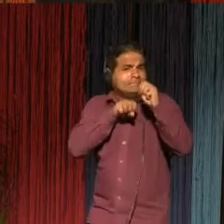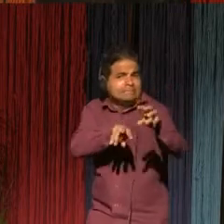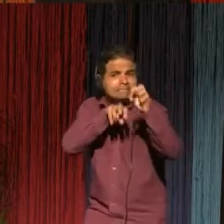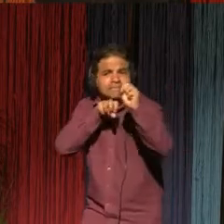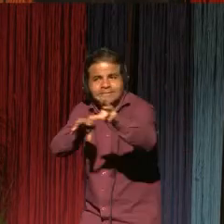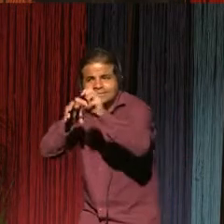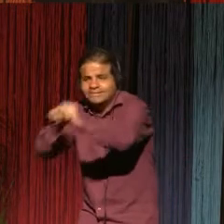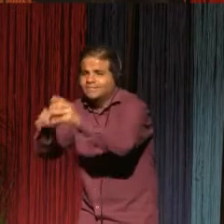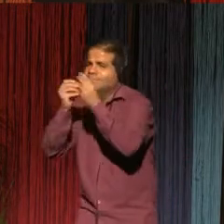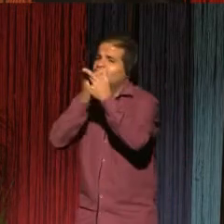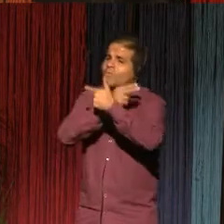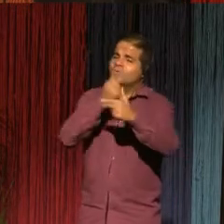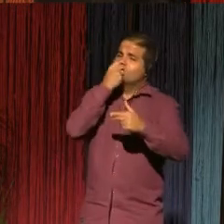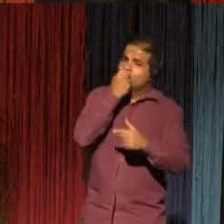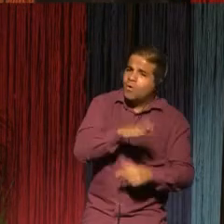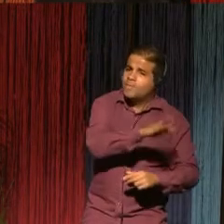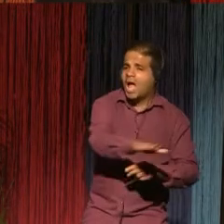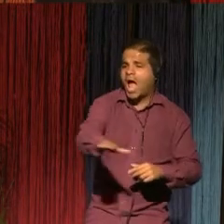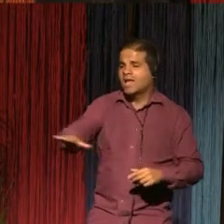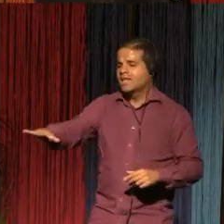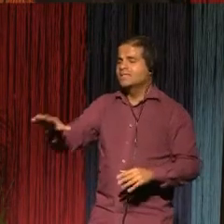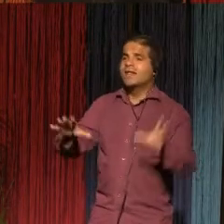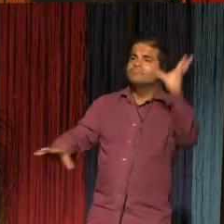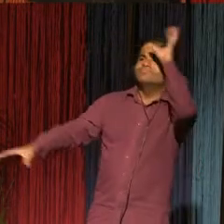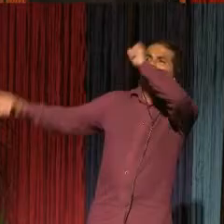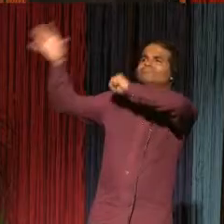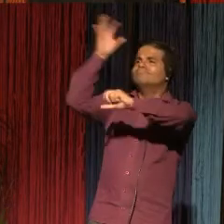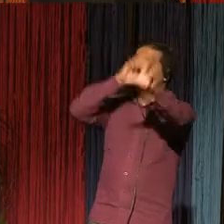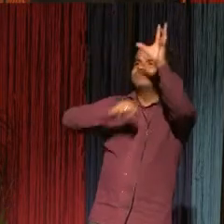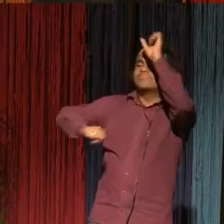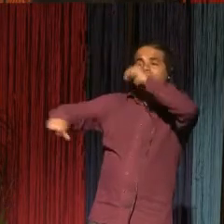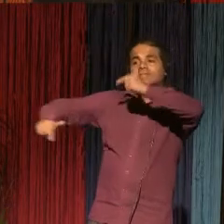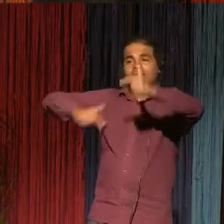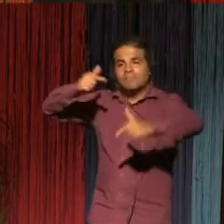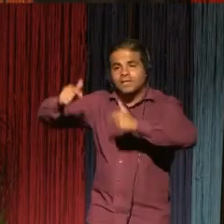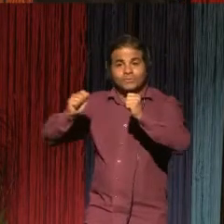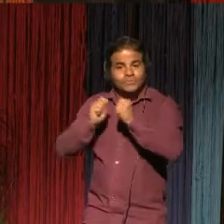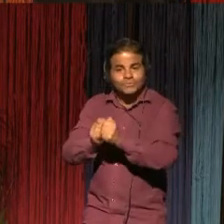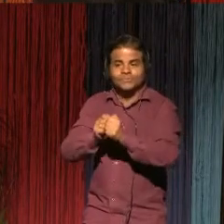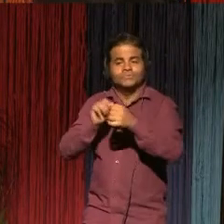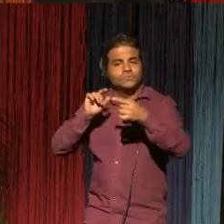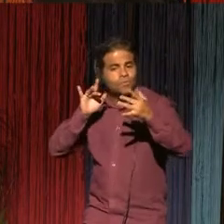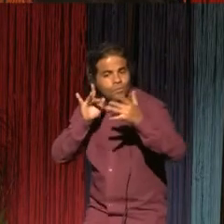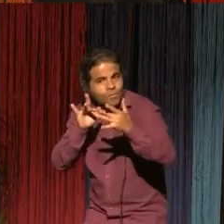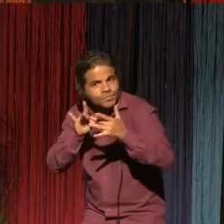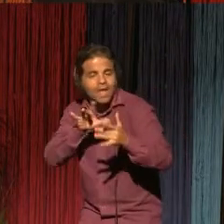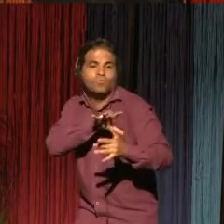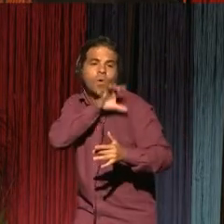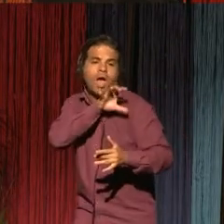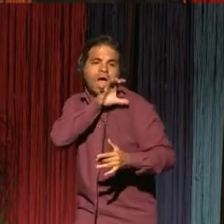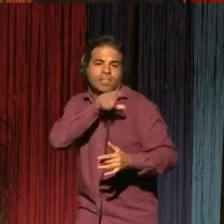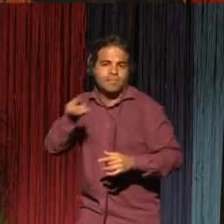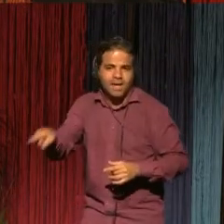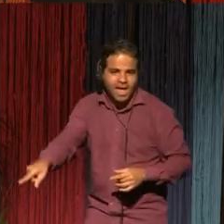tanto para as crianças. As crianças aprendem muito trabalhando com animais.